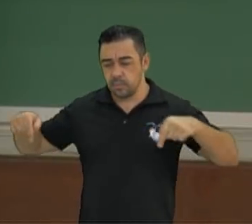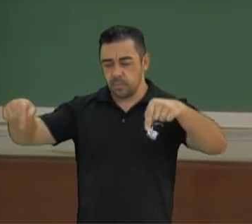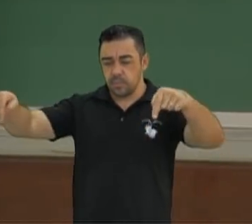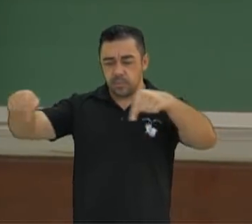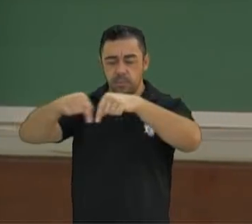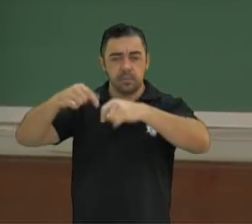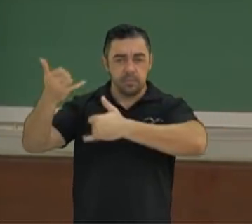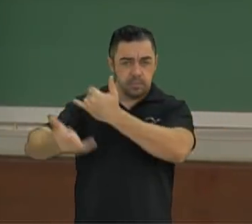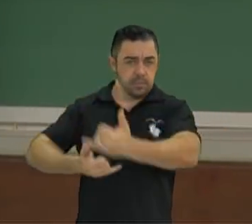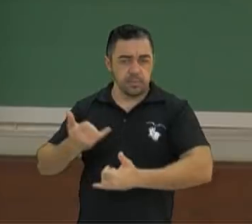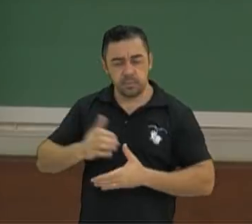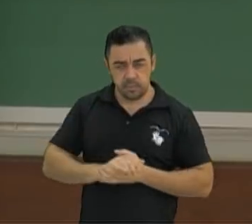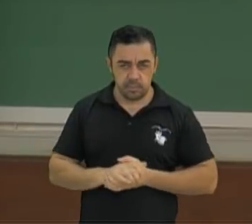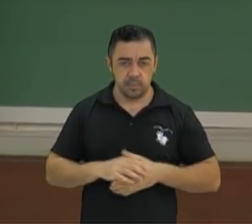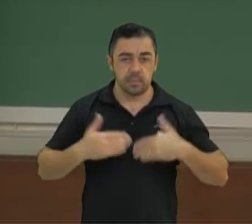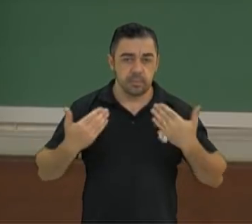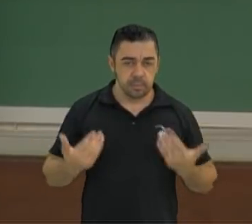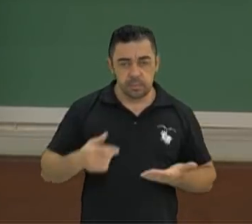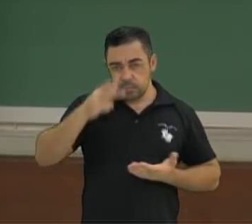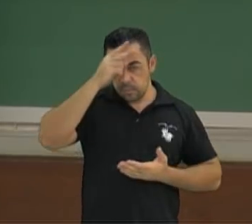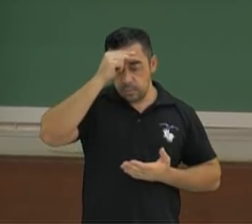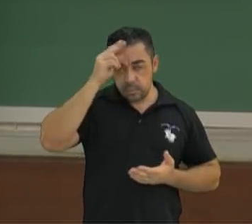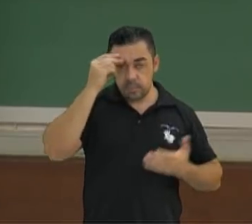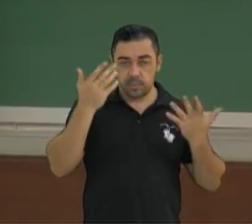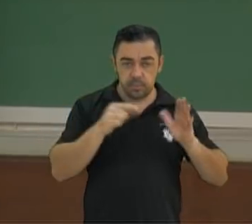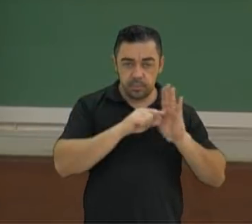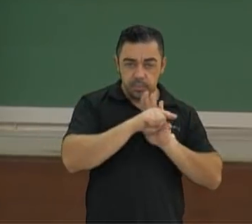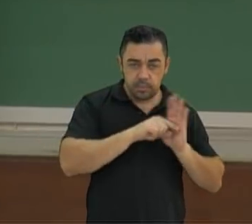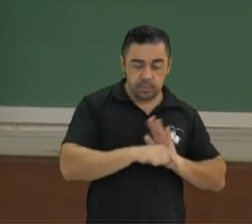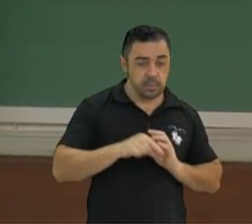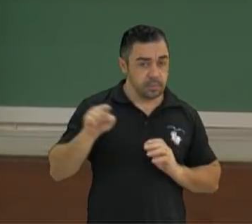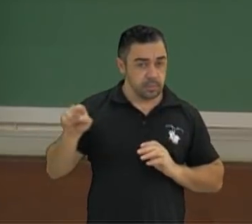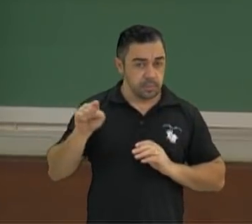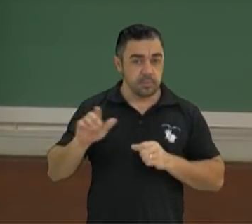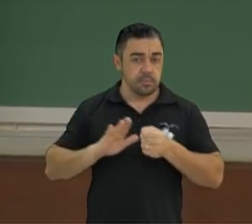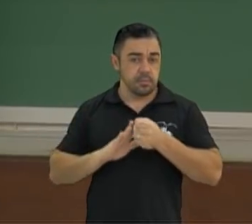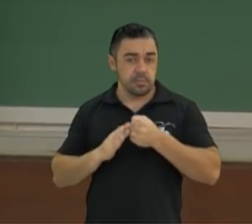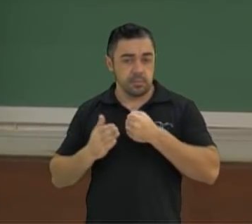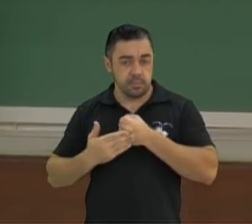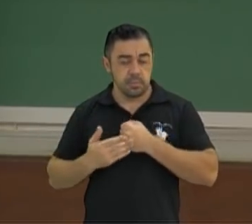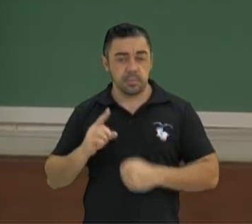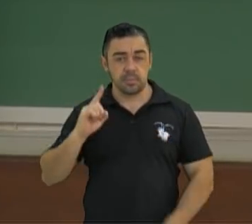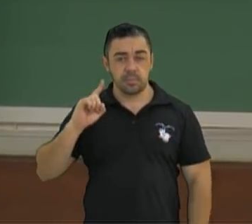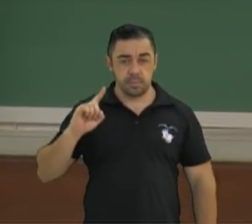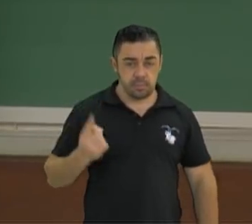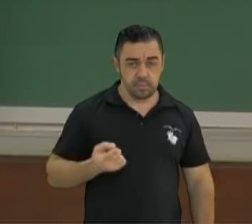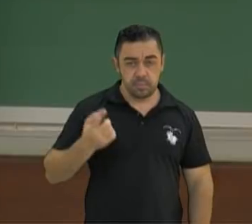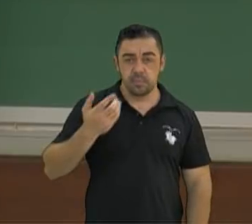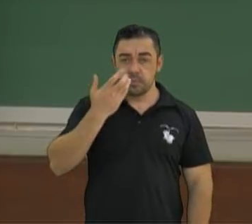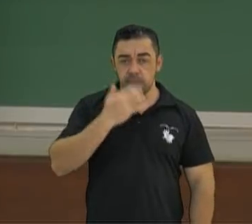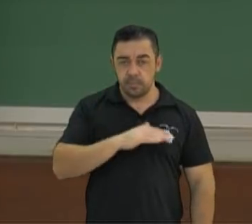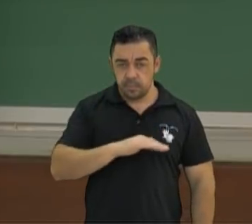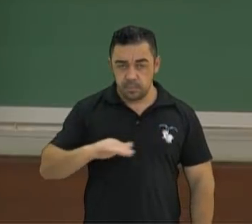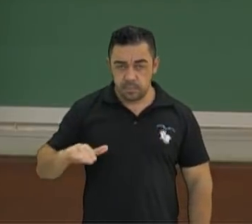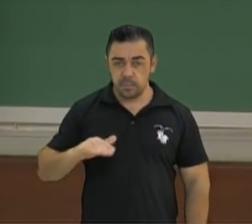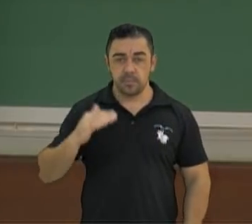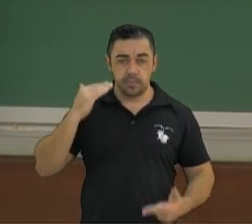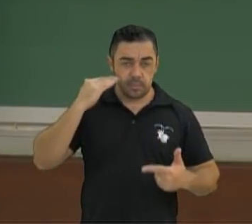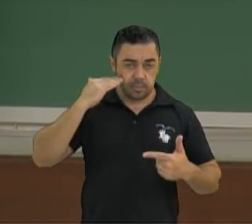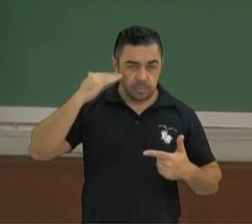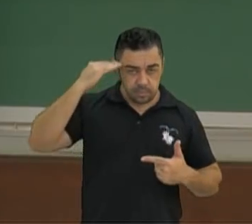pesquisa e para isso ela sabe que naquele local, naquele bairro, naquela cidade tem 1.000 adolescentes e